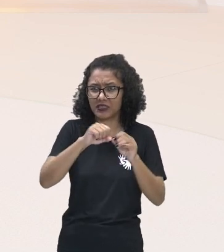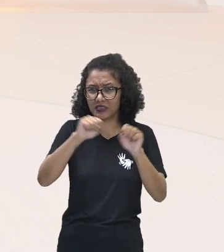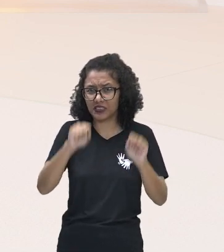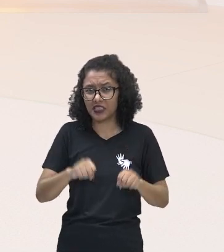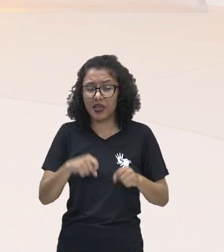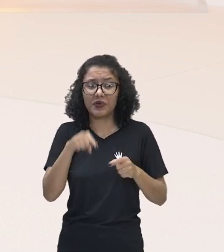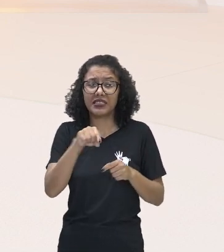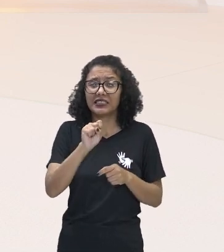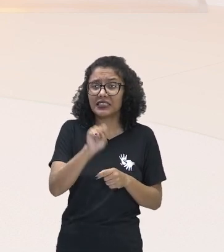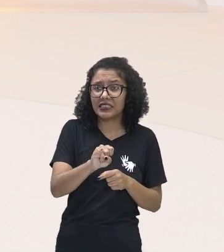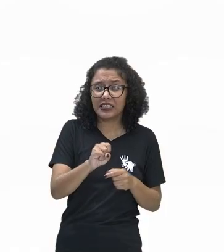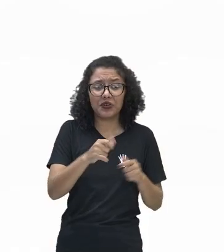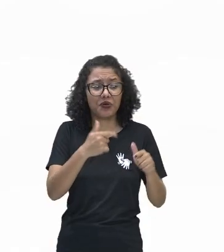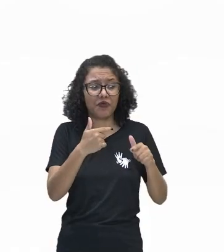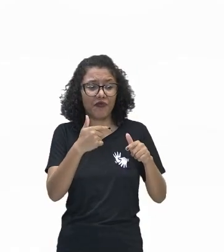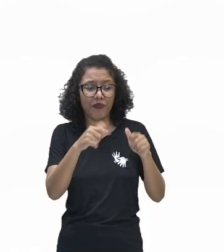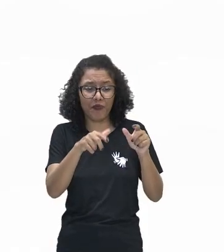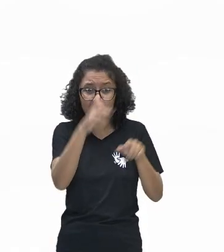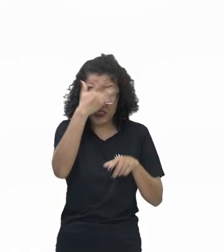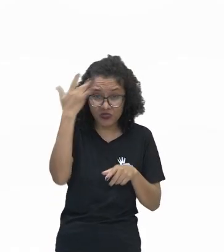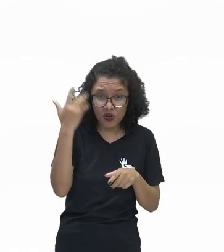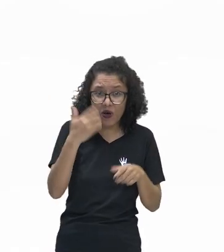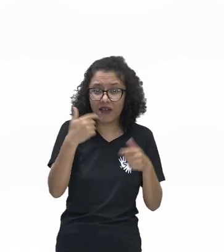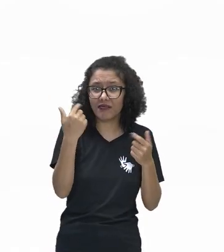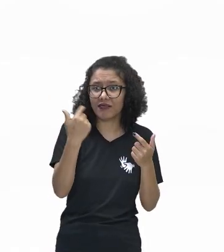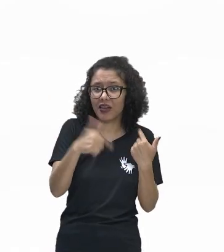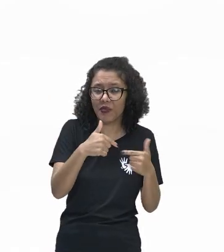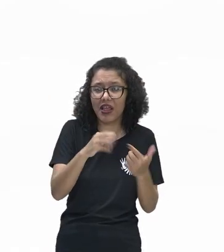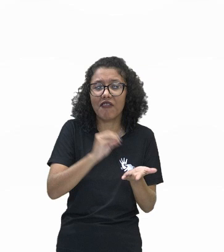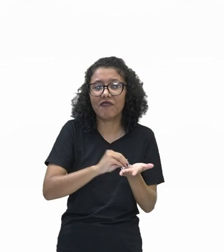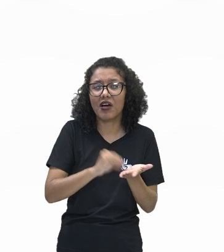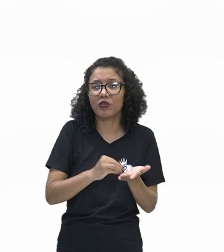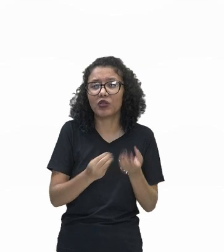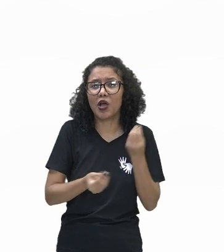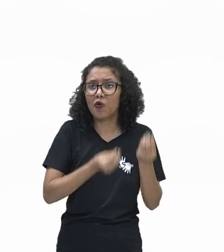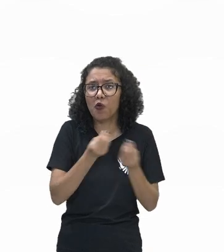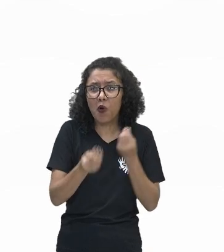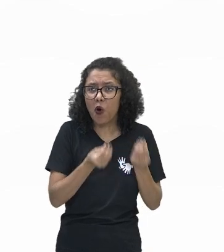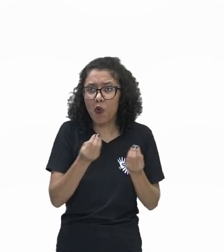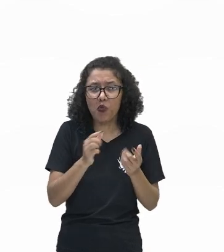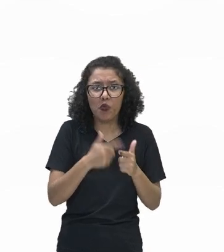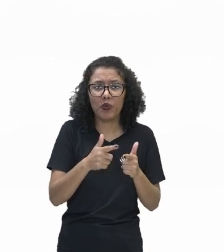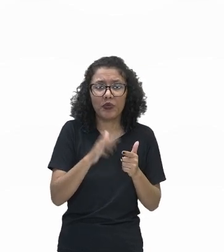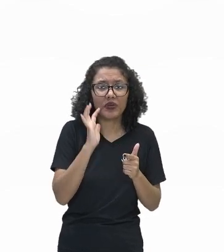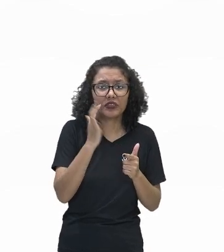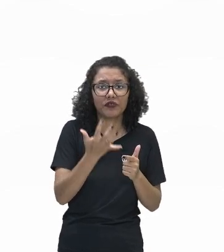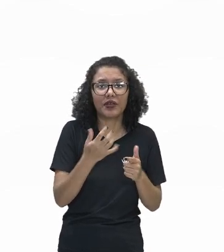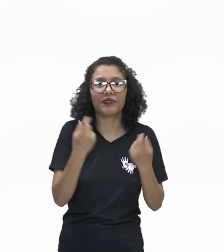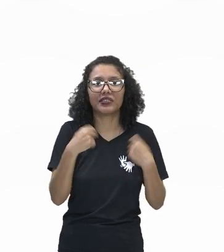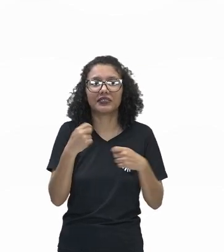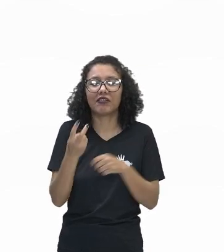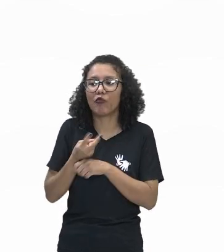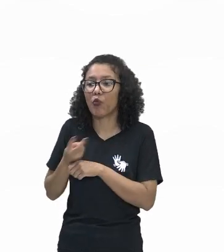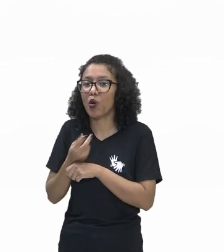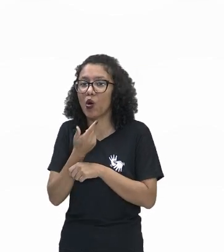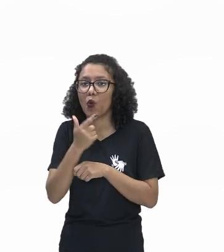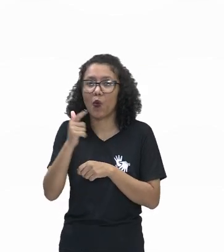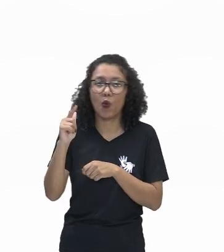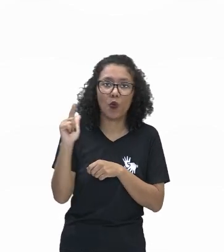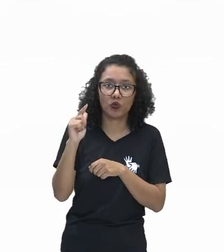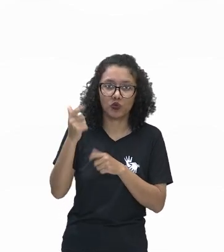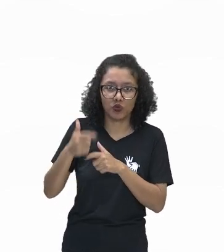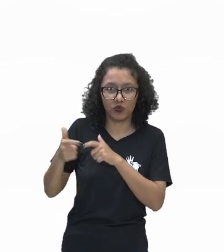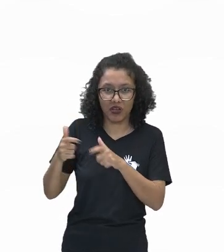de obra? A solução foi buscar mão de obra fora da colônia, e o tráfico